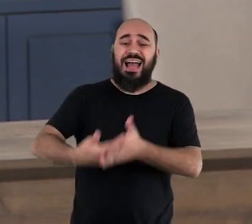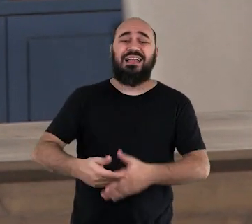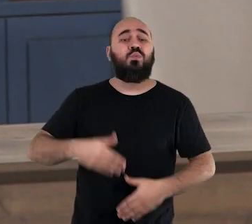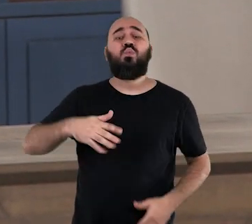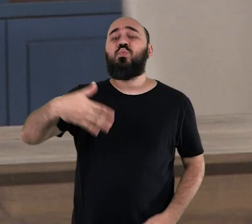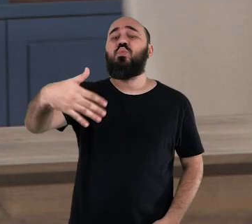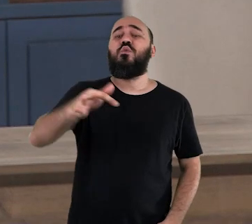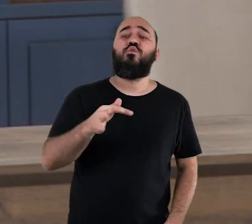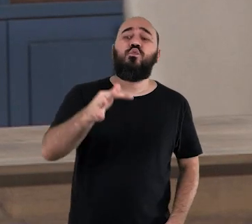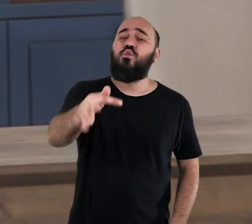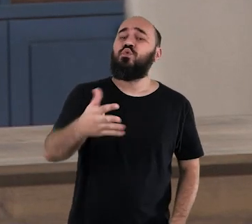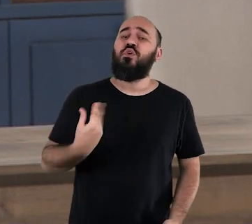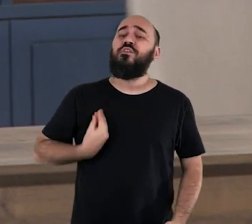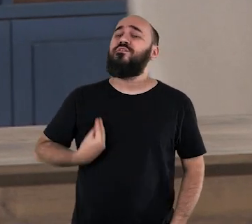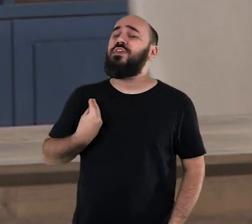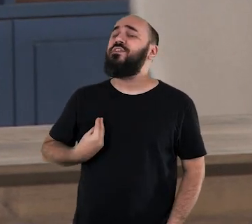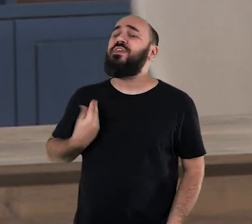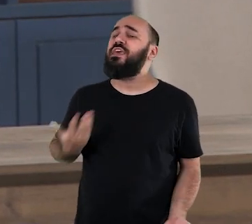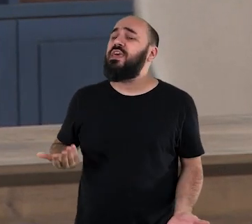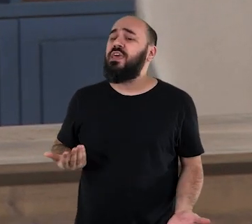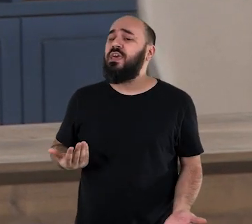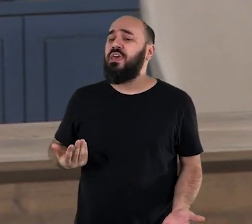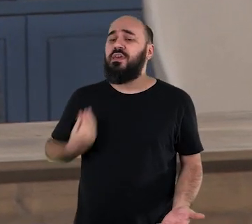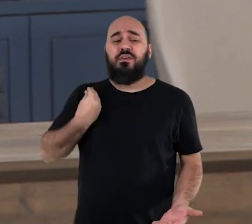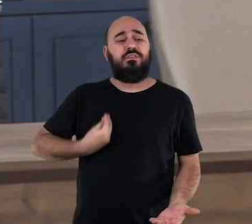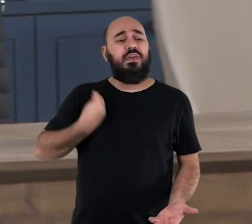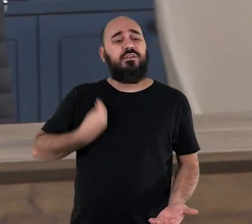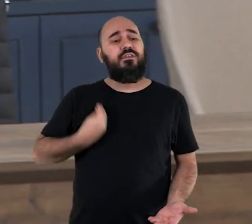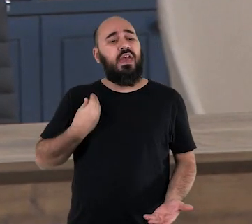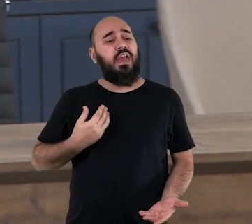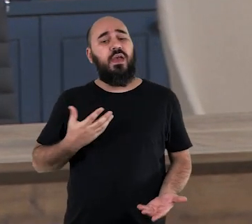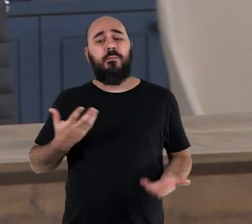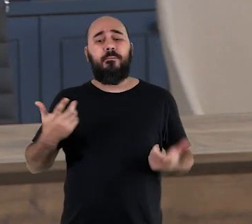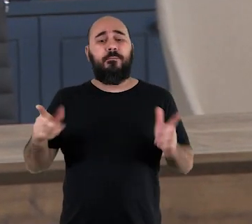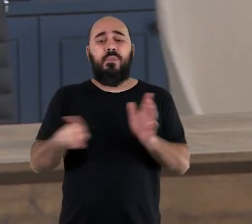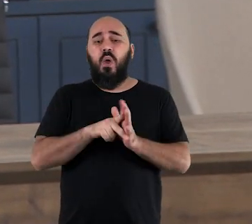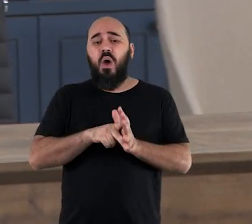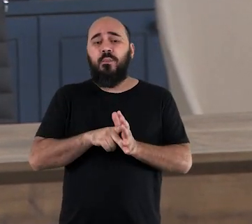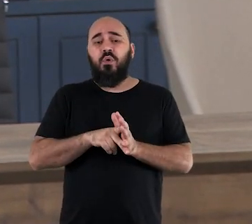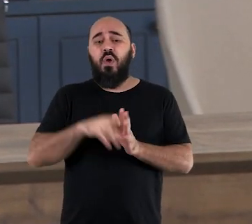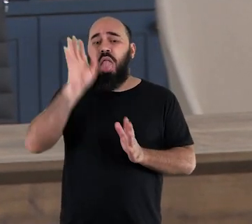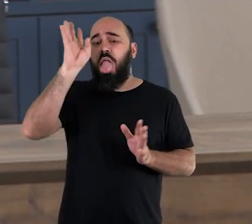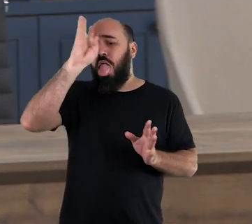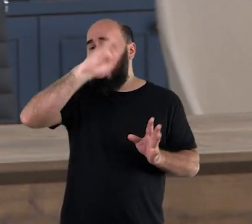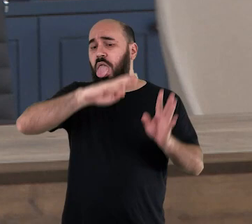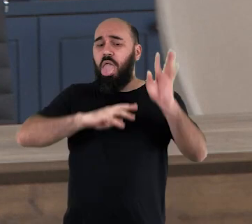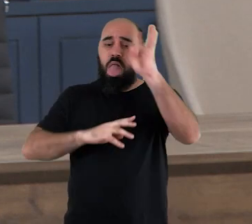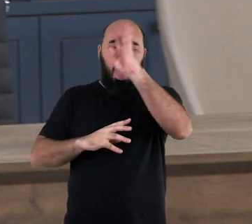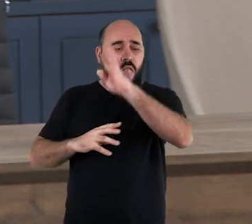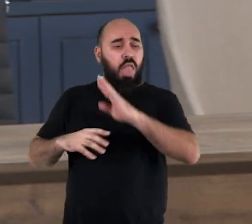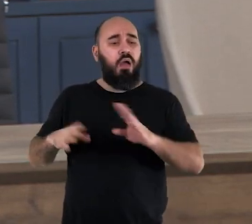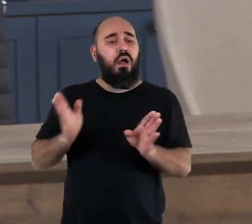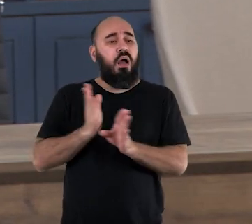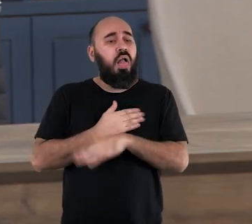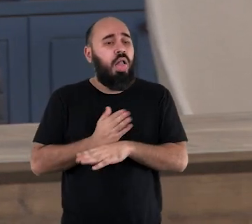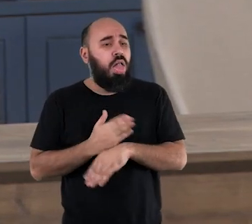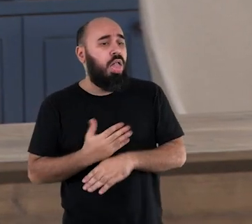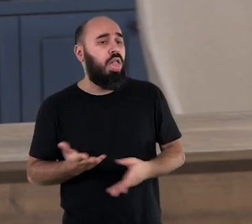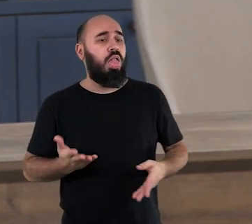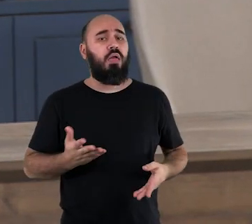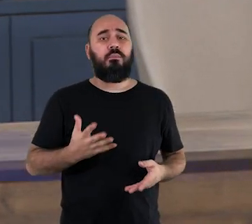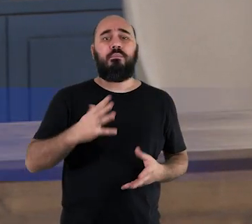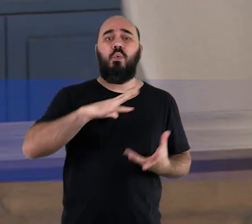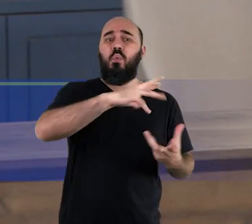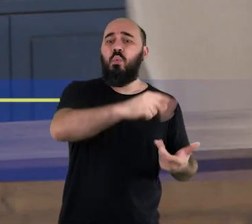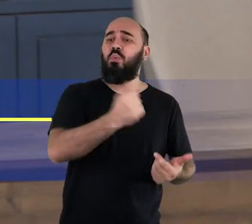Até quando vocês viverão divididos entre os princípios do reino de Deus e os valores desse mundo perdido?